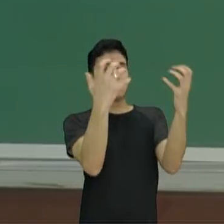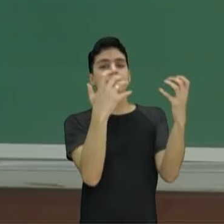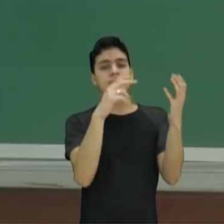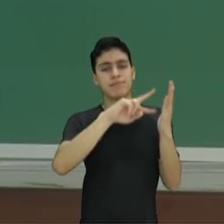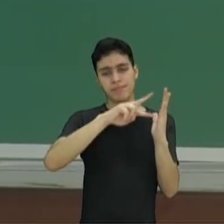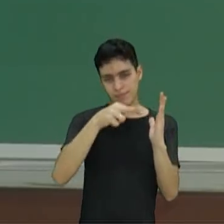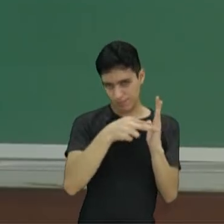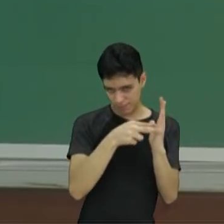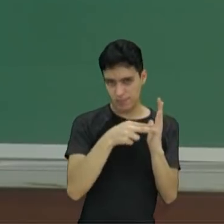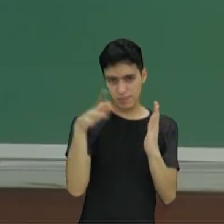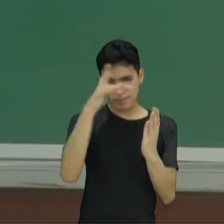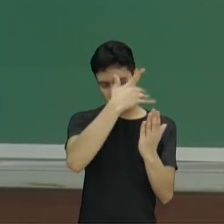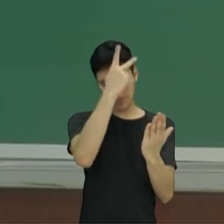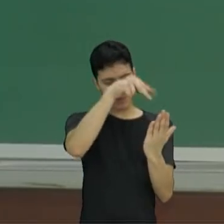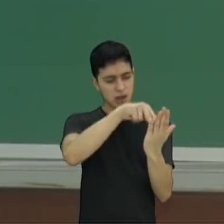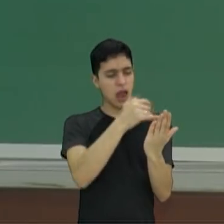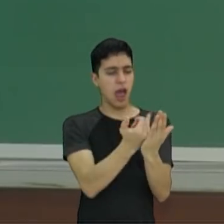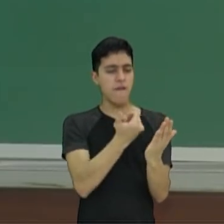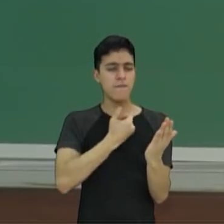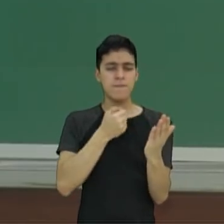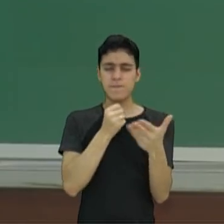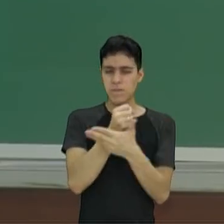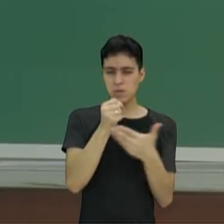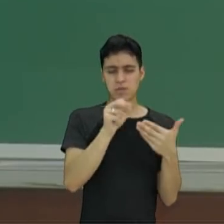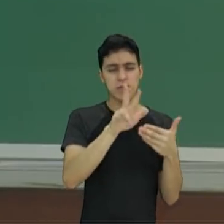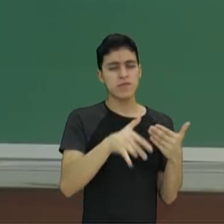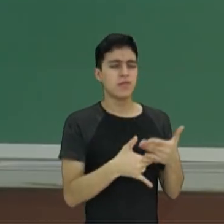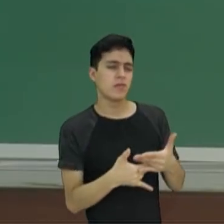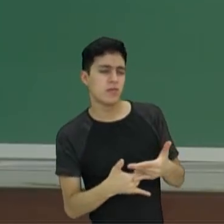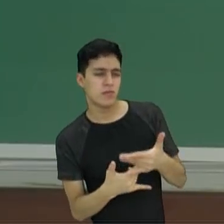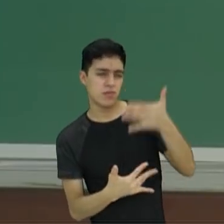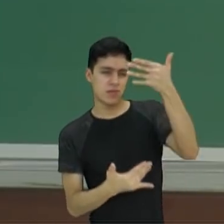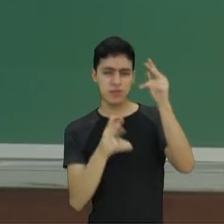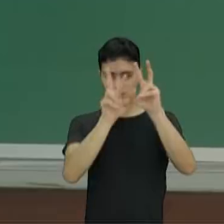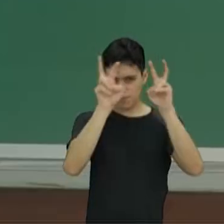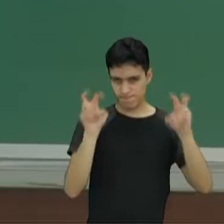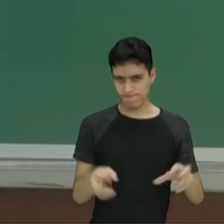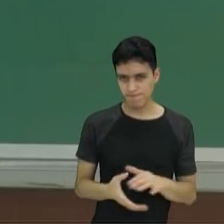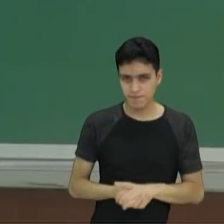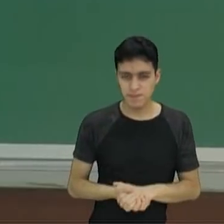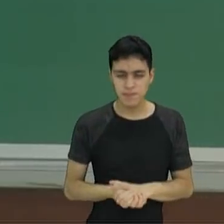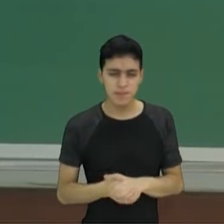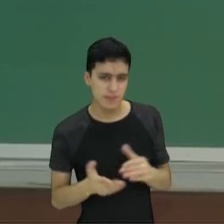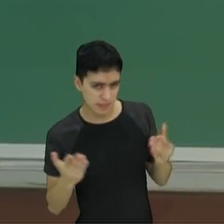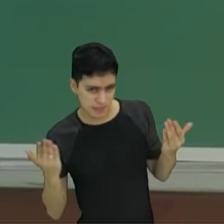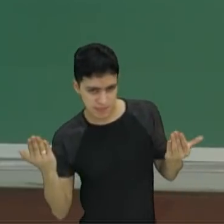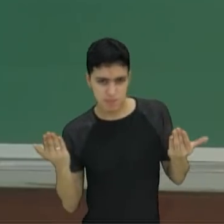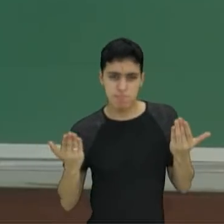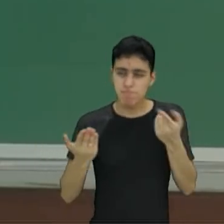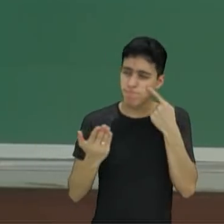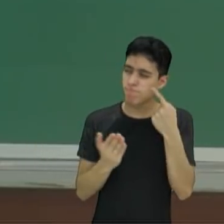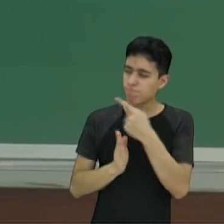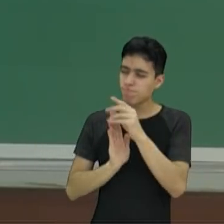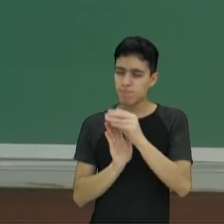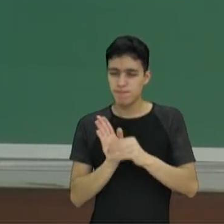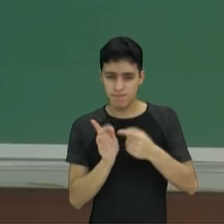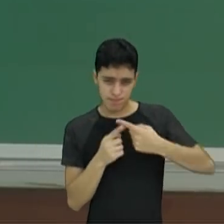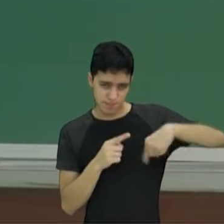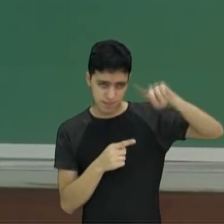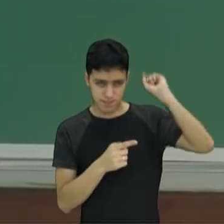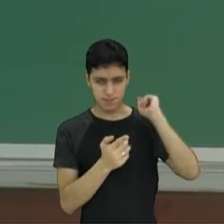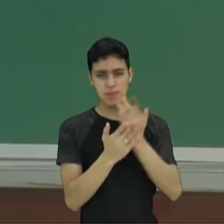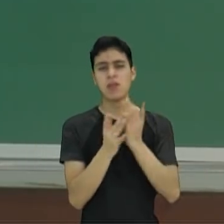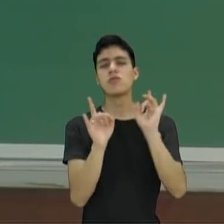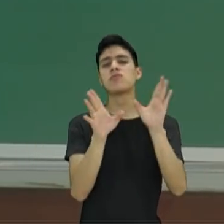ao leitor informação básica sobre o assunto. Temos aqui o conteúdo da aula anterior, retomando,